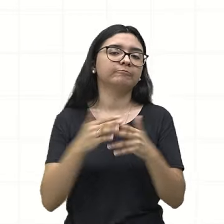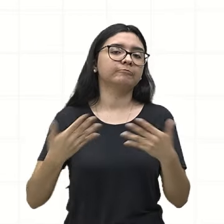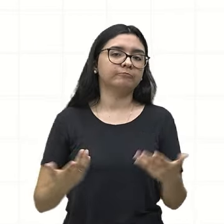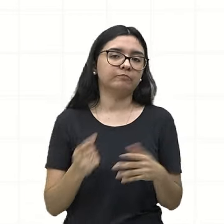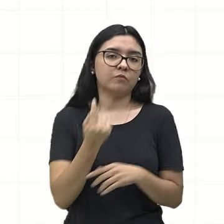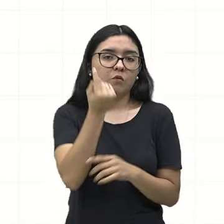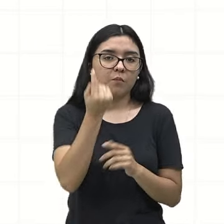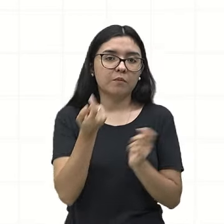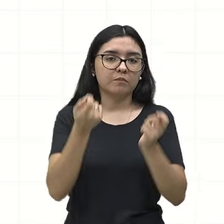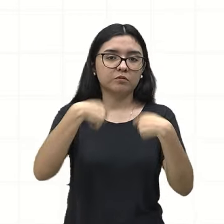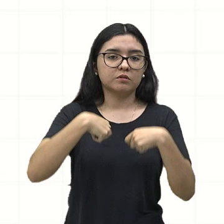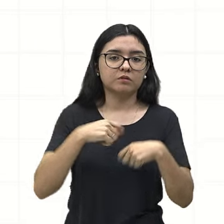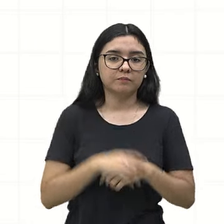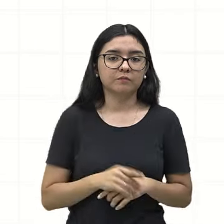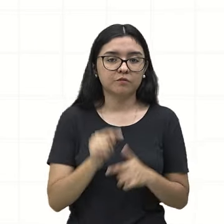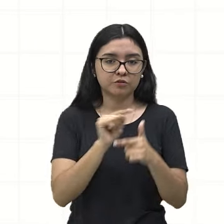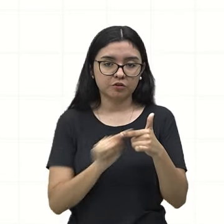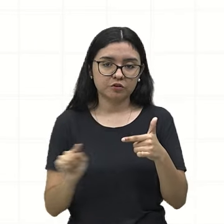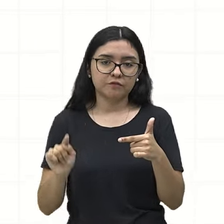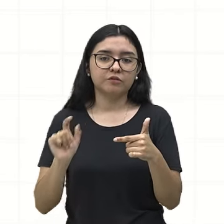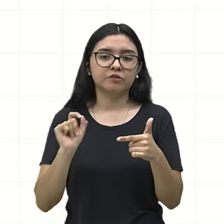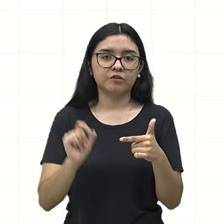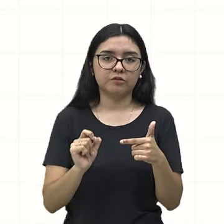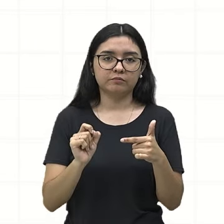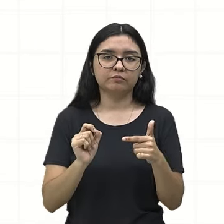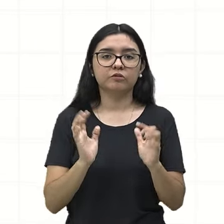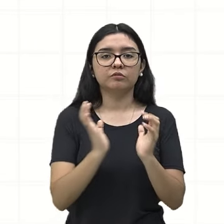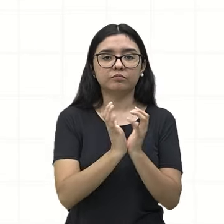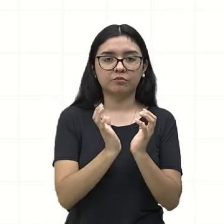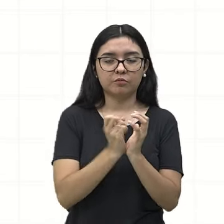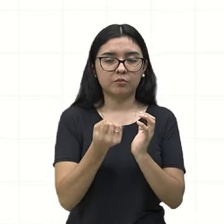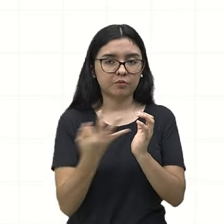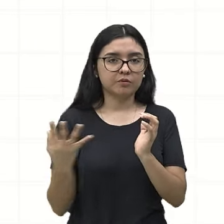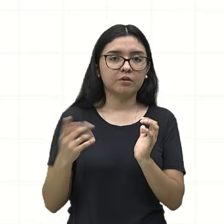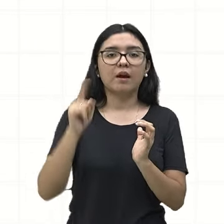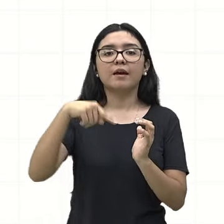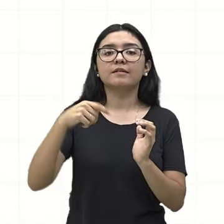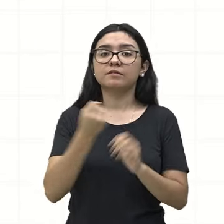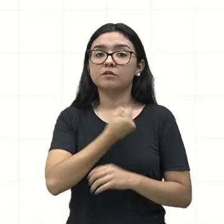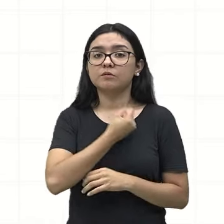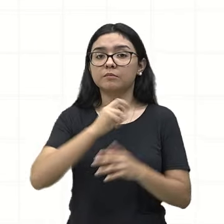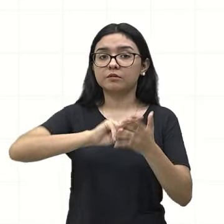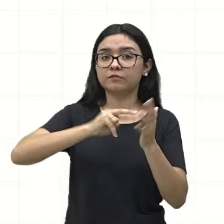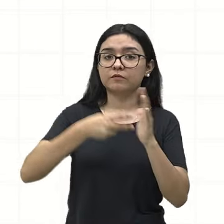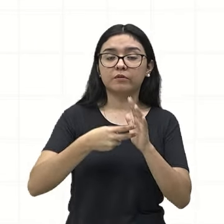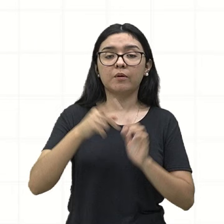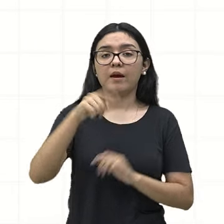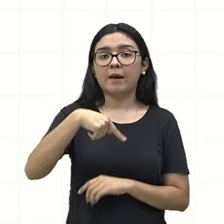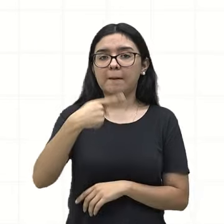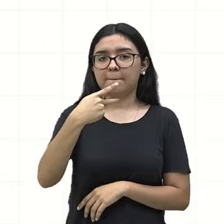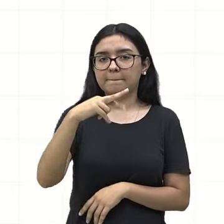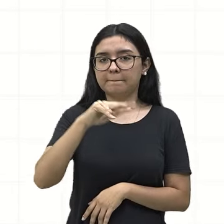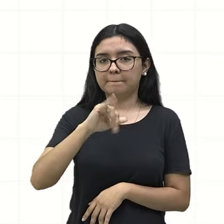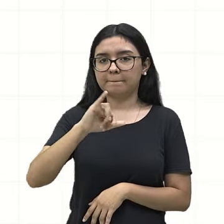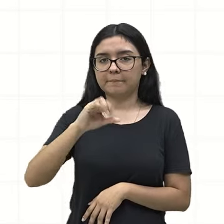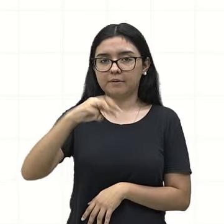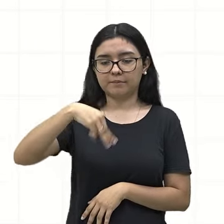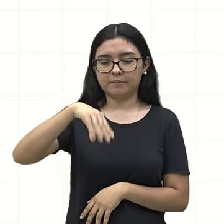possível de dividir um número em grupos de tamanhos iguais, esse número é primo.